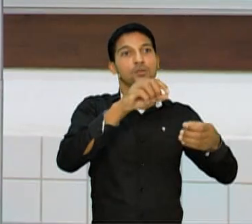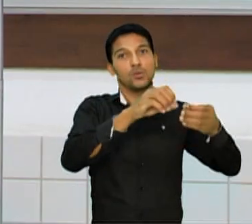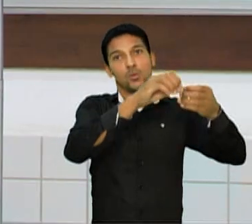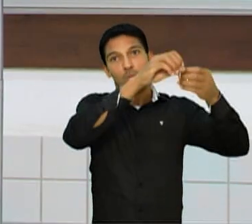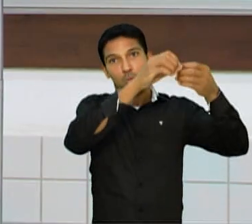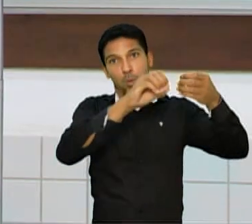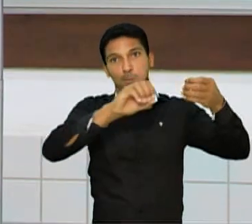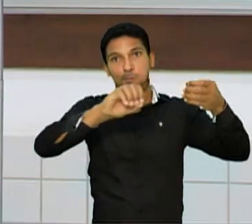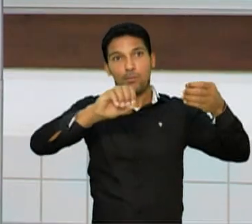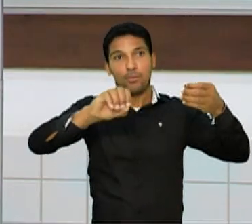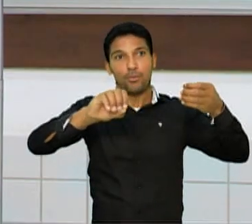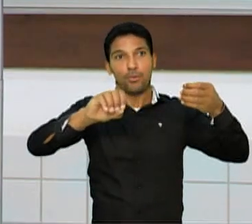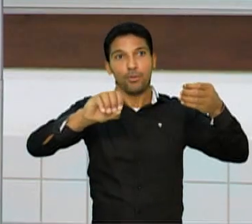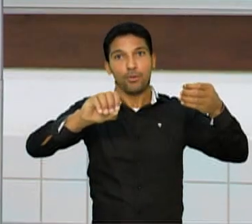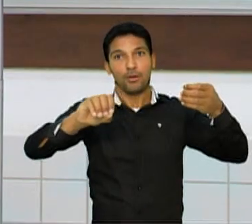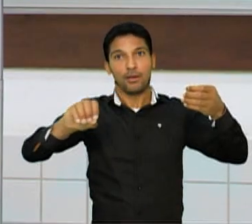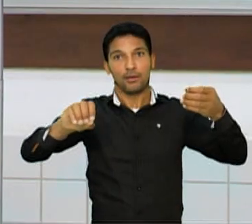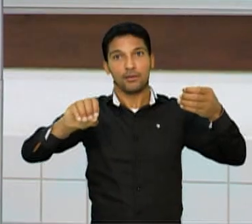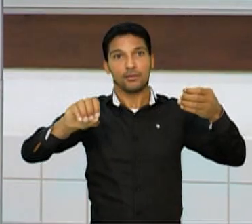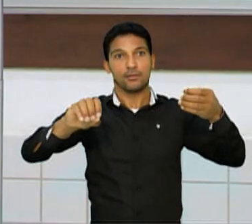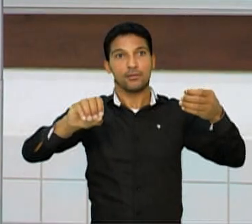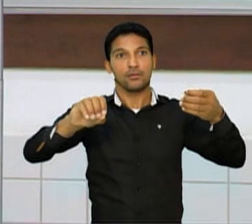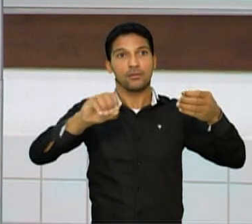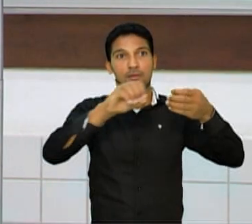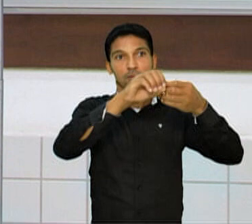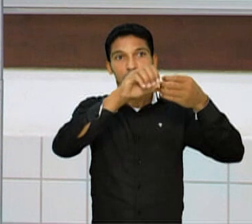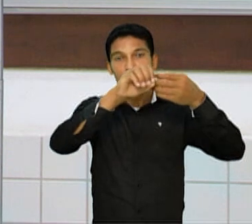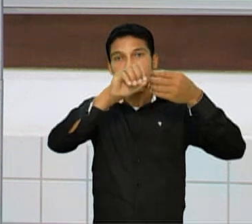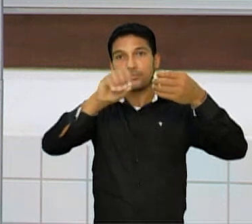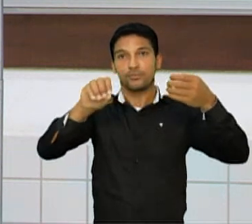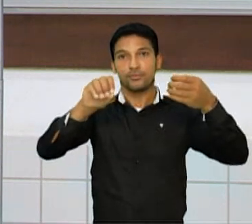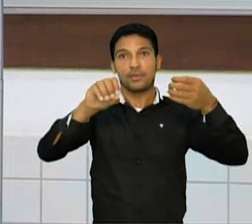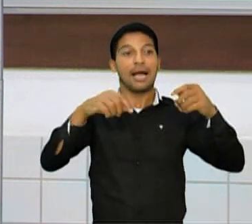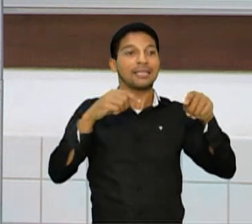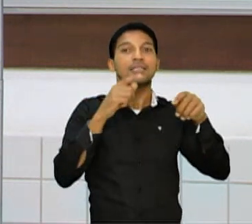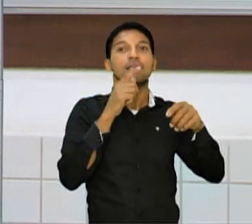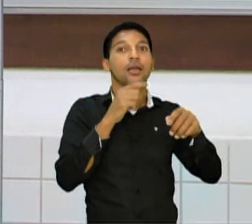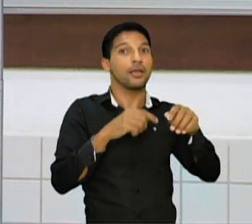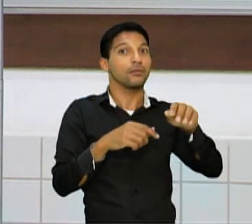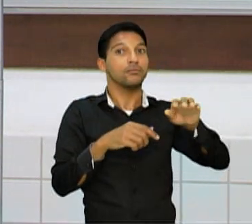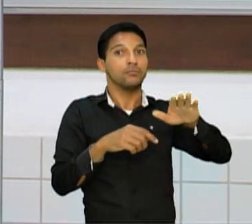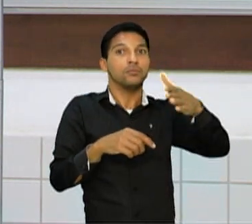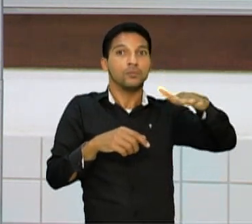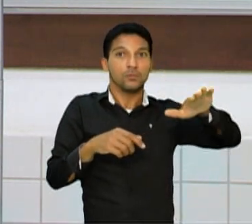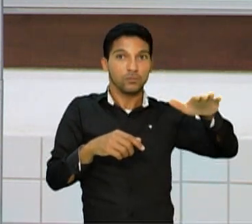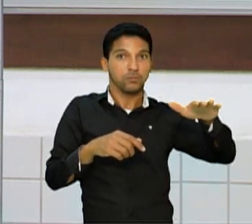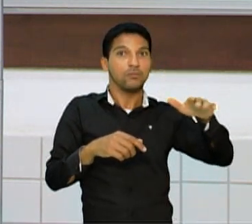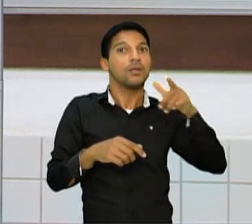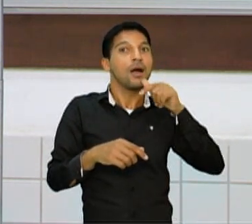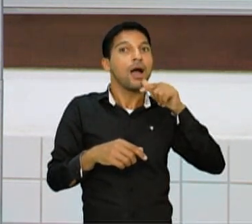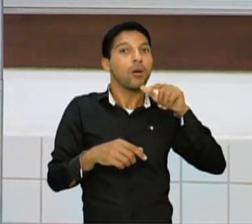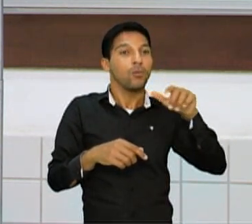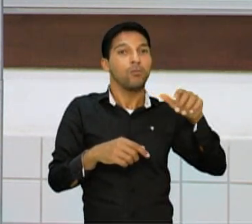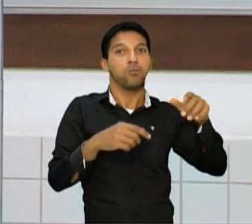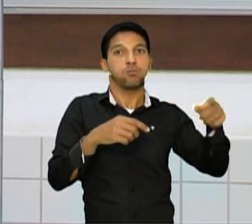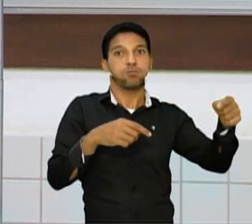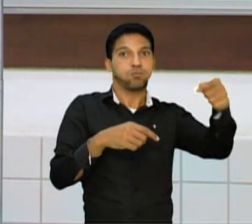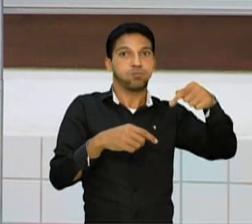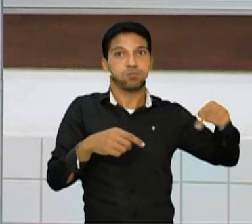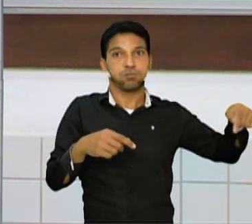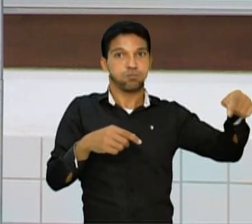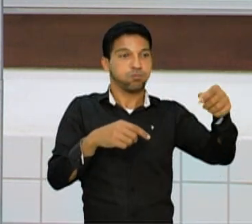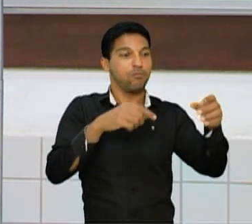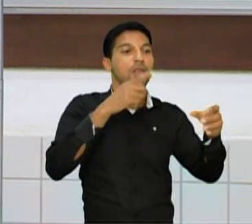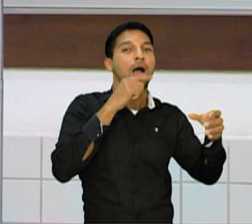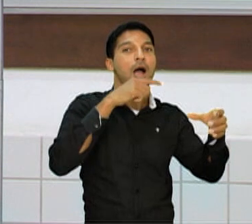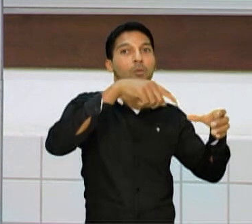para concentrar o volume de água por um duto, o qual adquire velocidade, e esta velocidade vai fazer com que